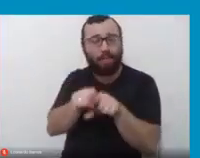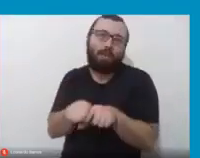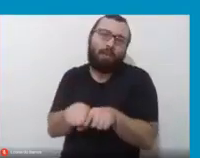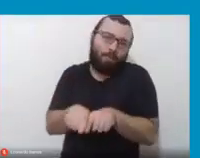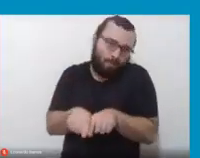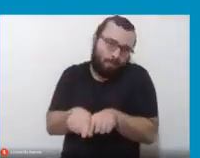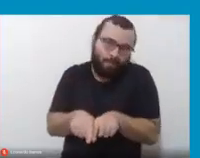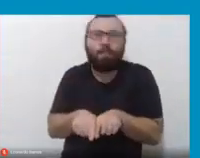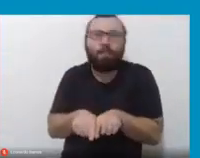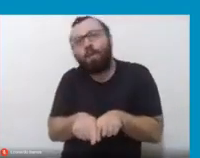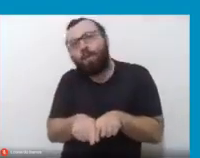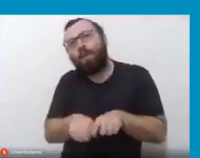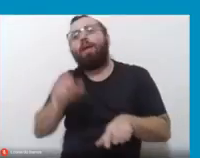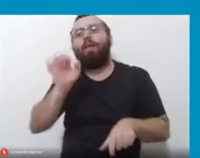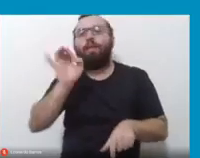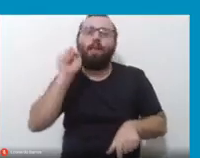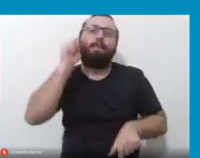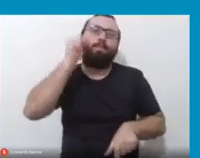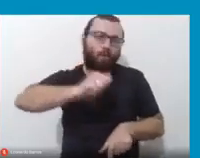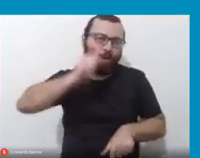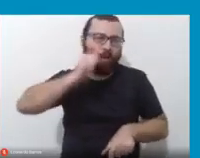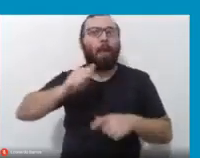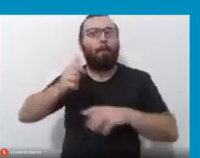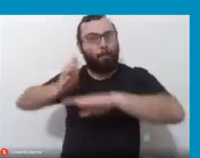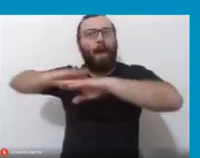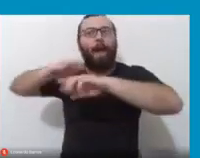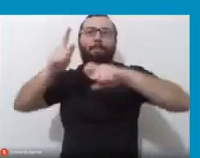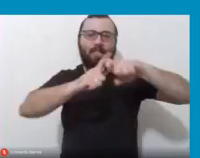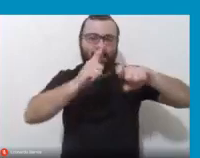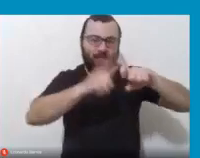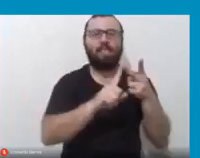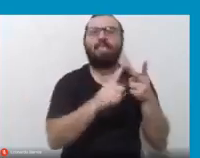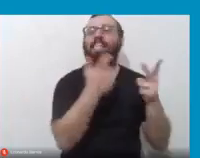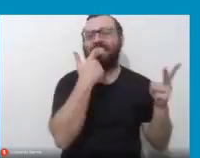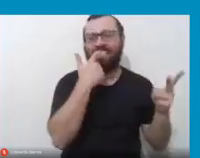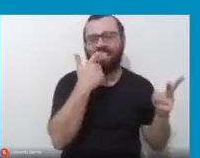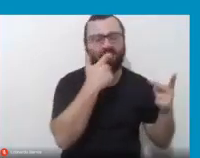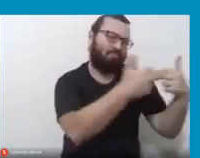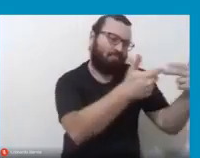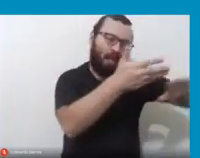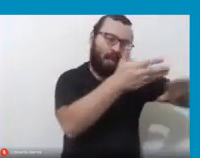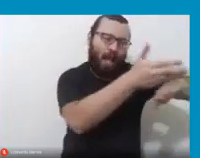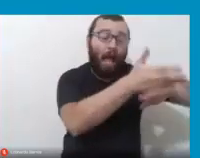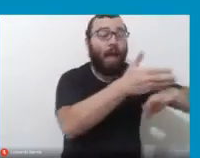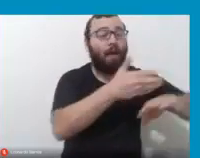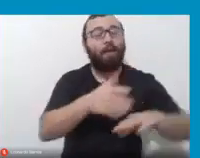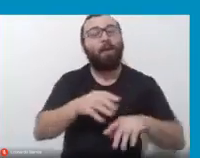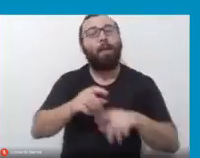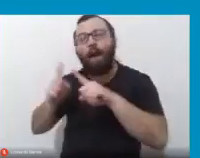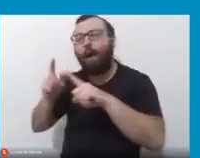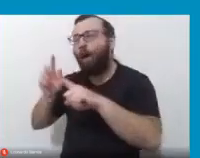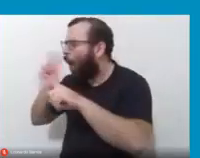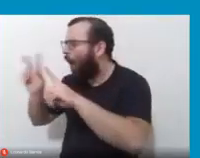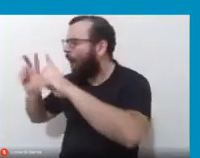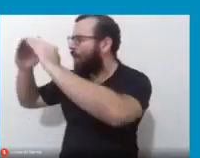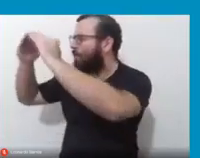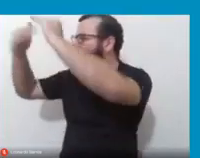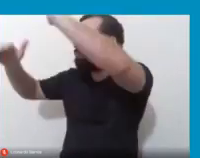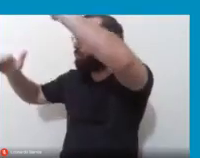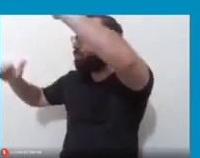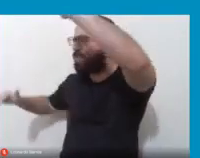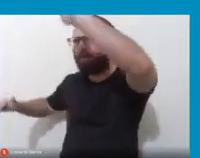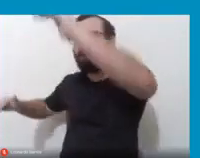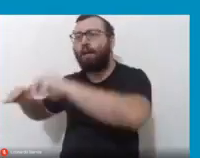mulheres tenham entrado cada vez mais nos cursos de medicina, odontologia, etc. e tal. Então, você tem uma estratificação, a estratificação